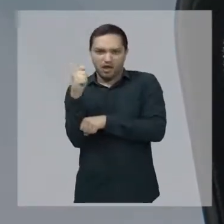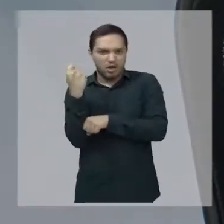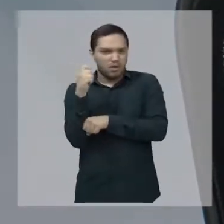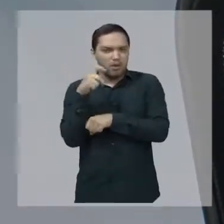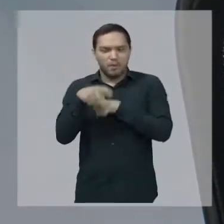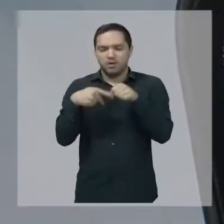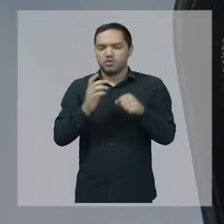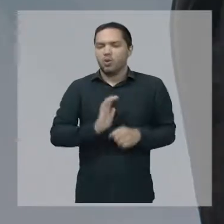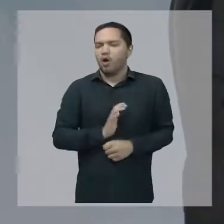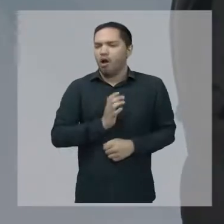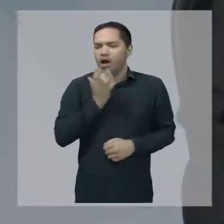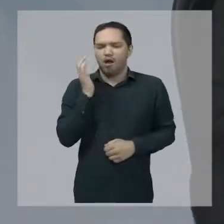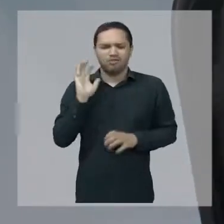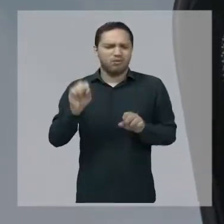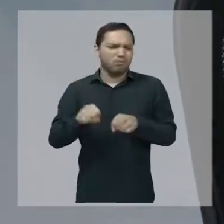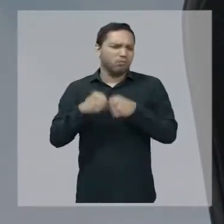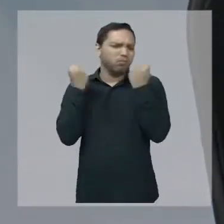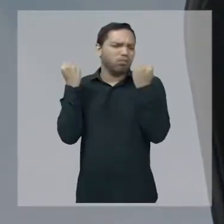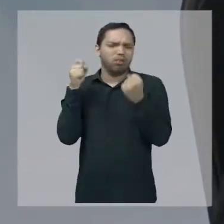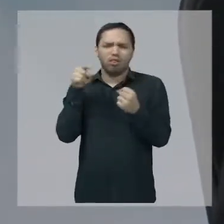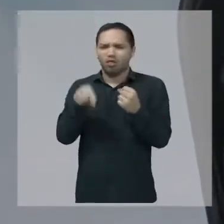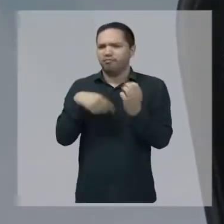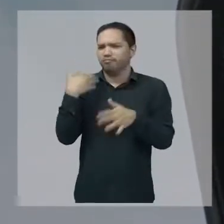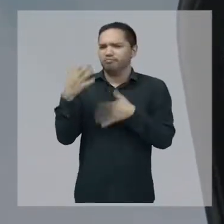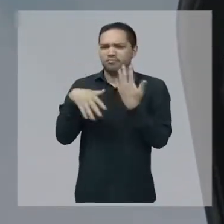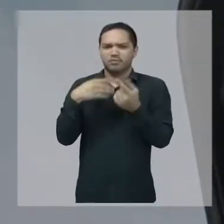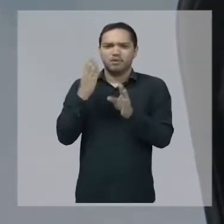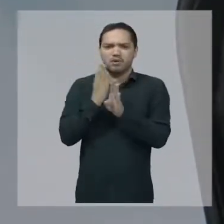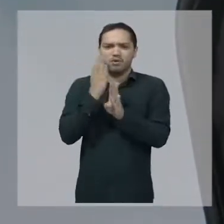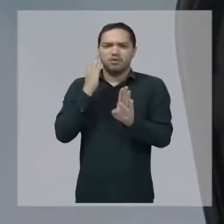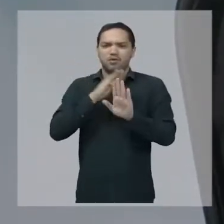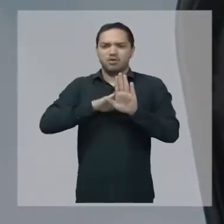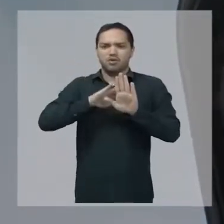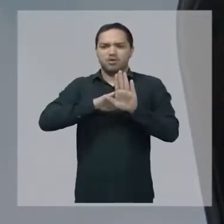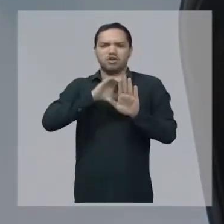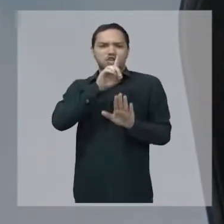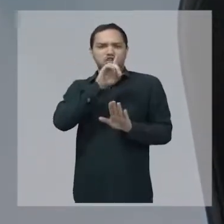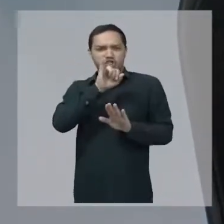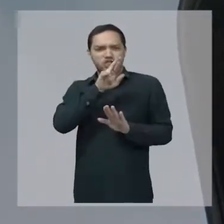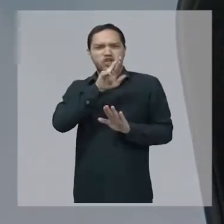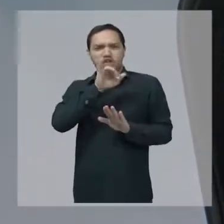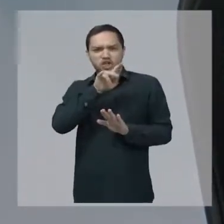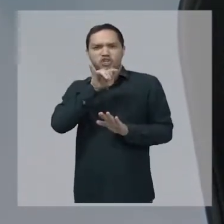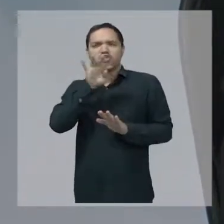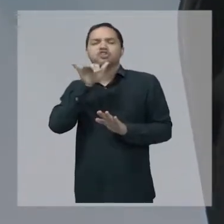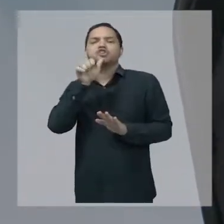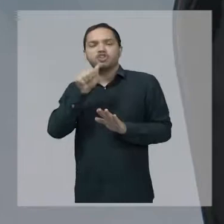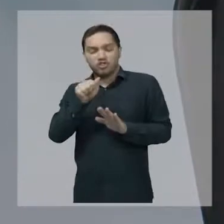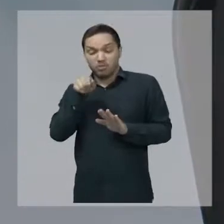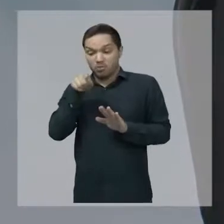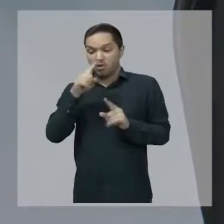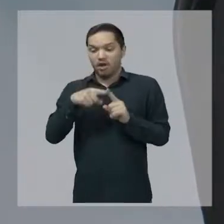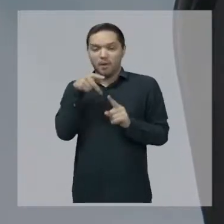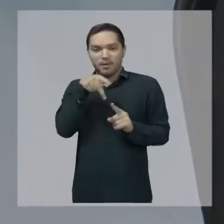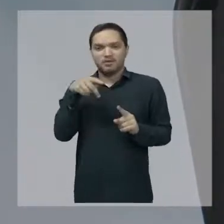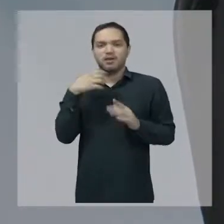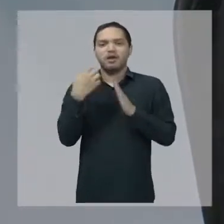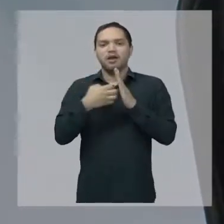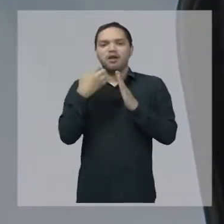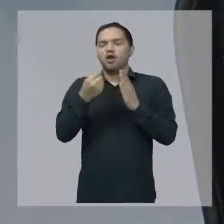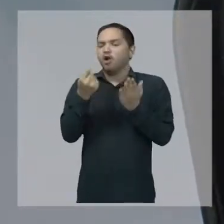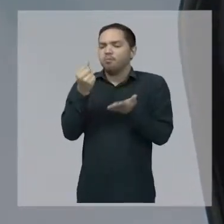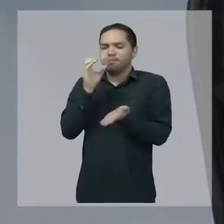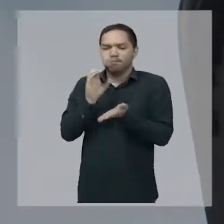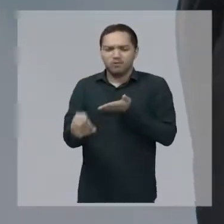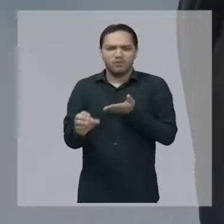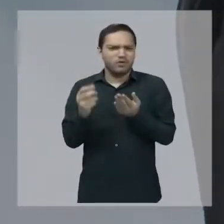que é um país devastado, destruído por essa ideologia dirigista, o país é arruinado. Quem é o empresário do